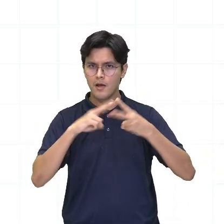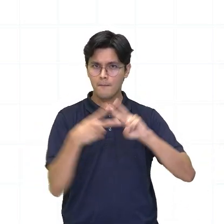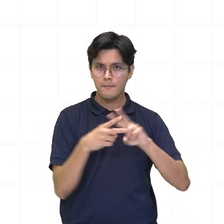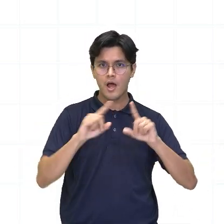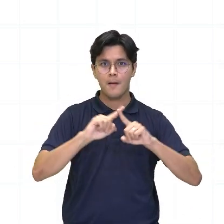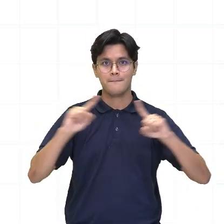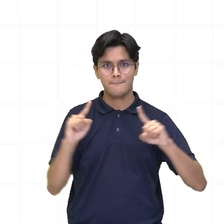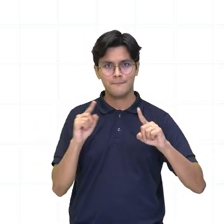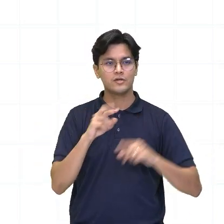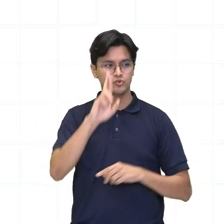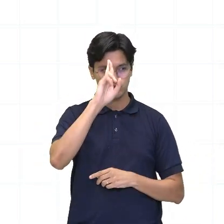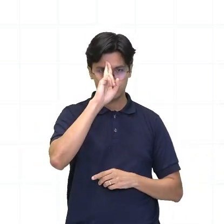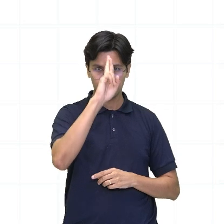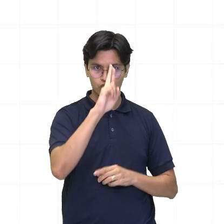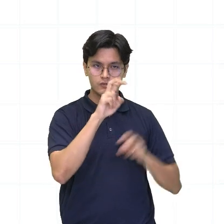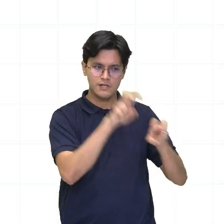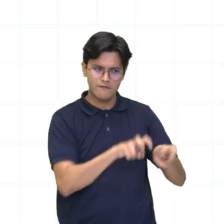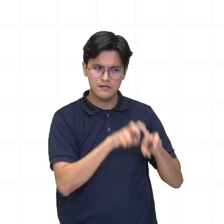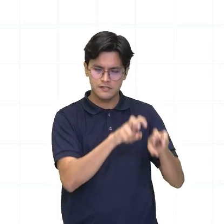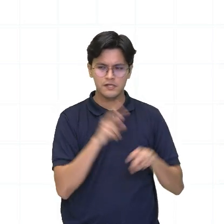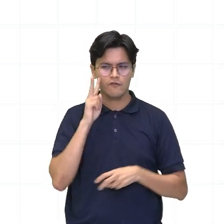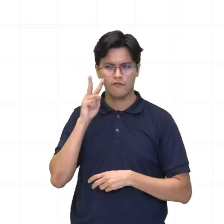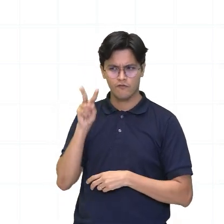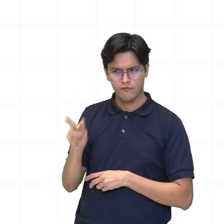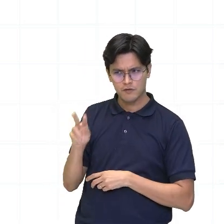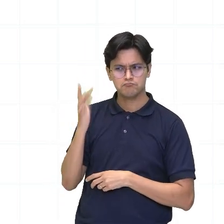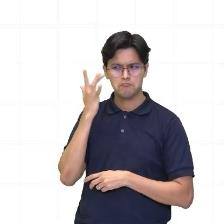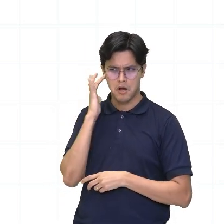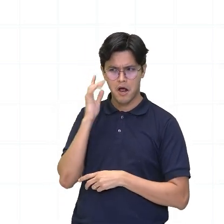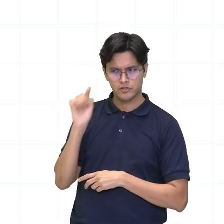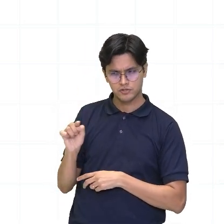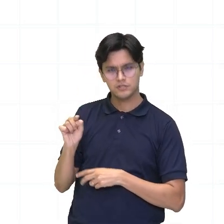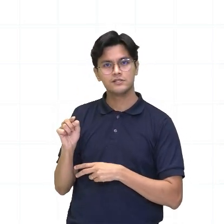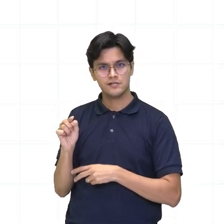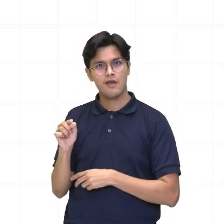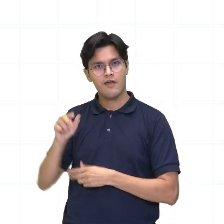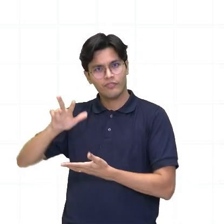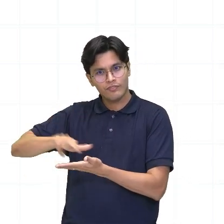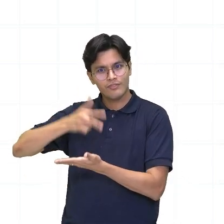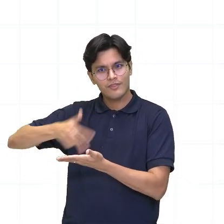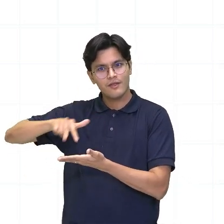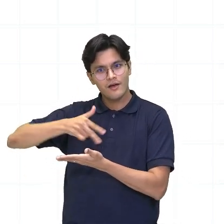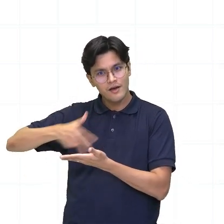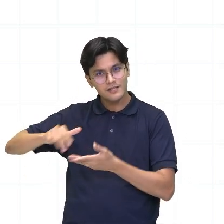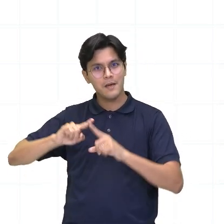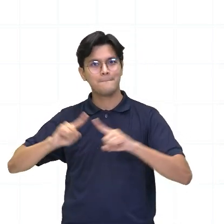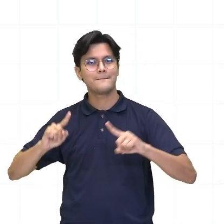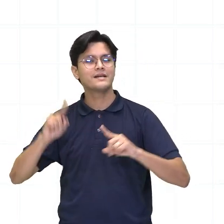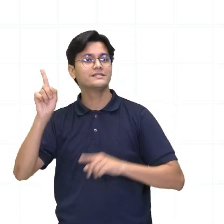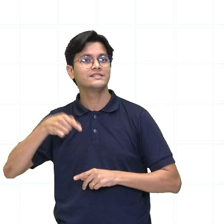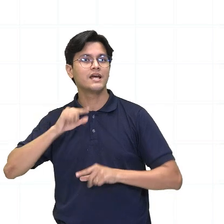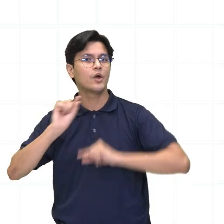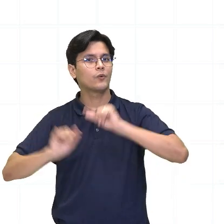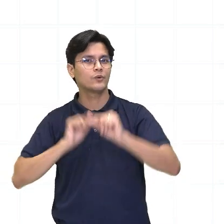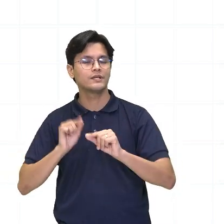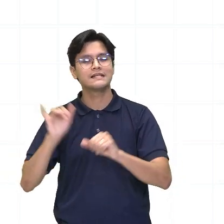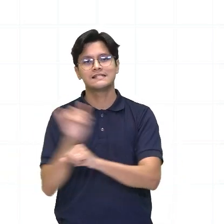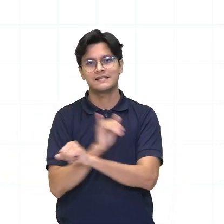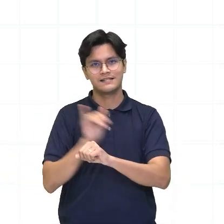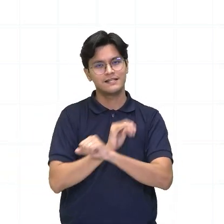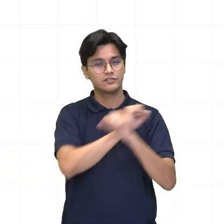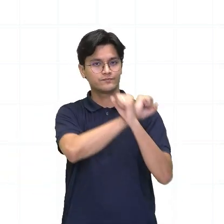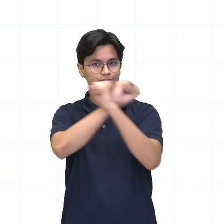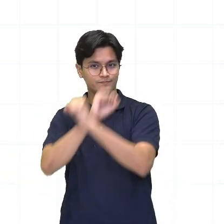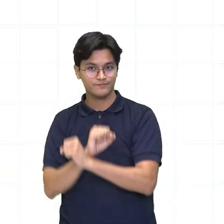eles perceberam que a capoeira era uma forma deles se defenderem, quando eles fugiam, né,